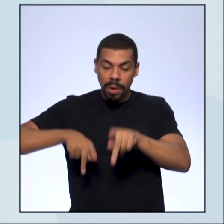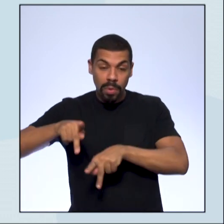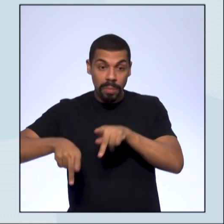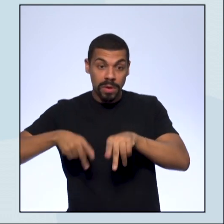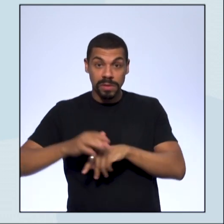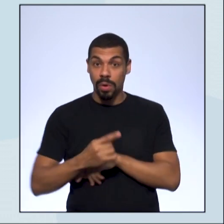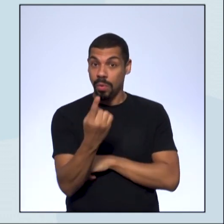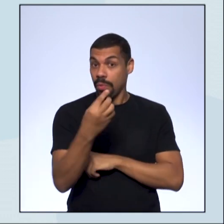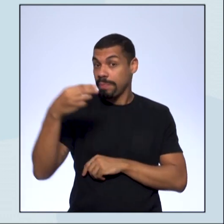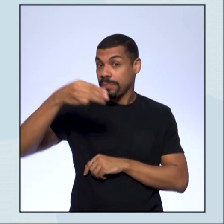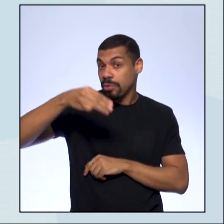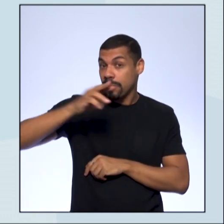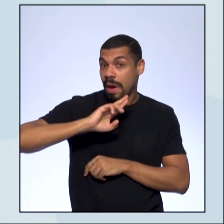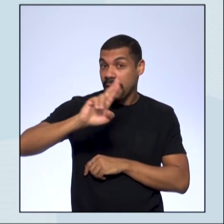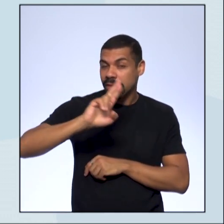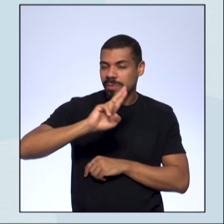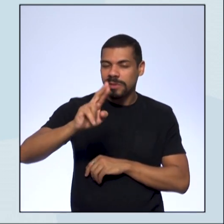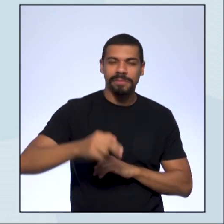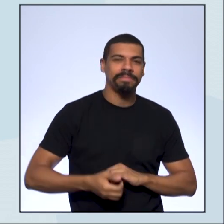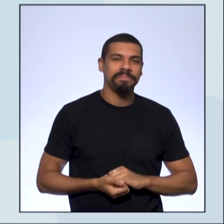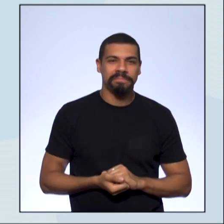gente volta.